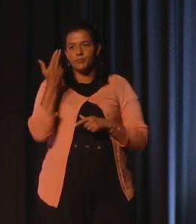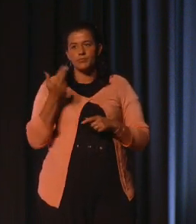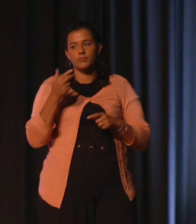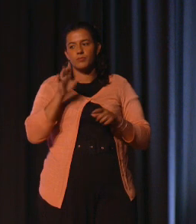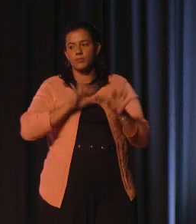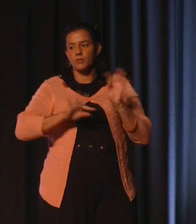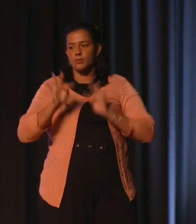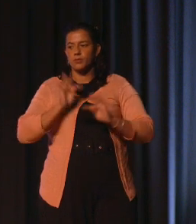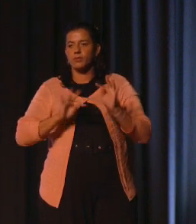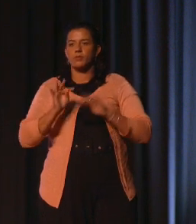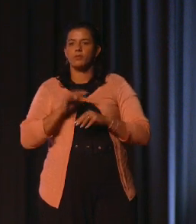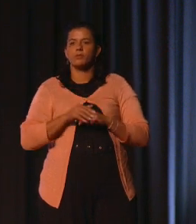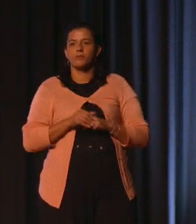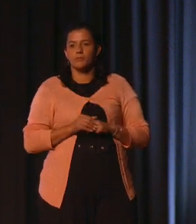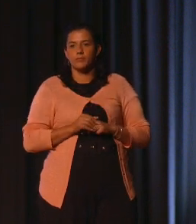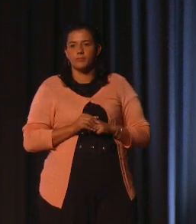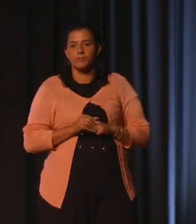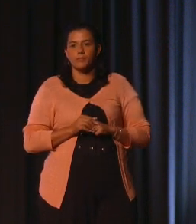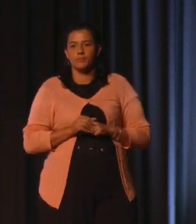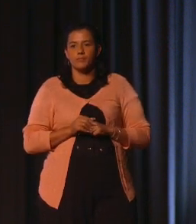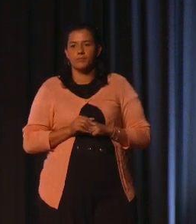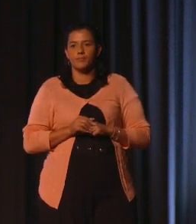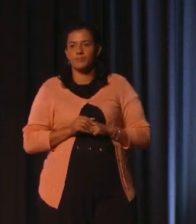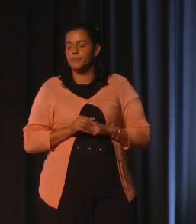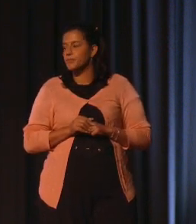tratamento de canal para hemofilia.